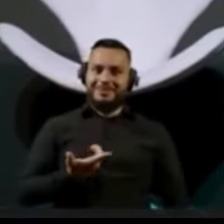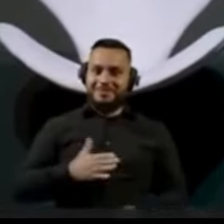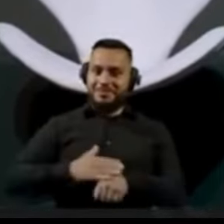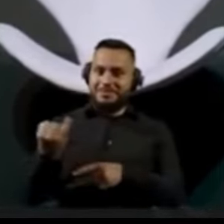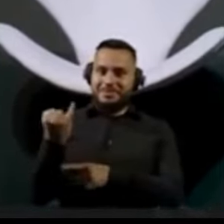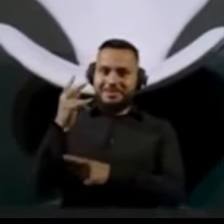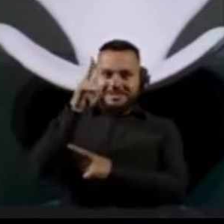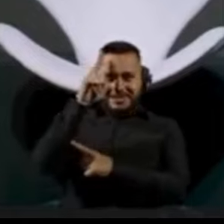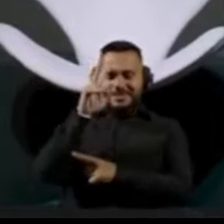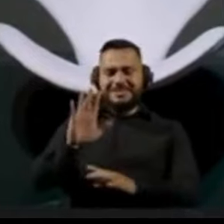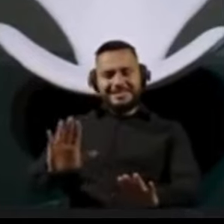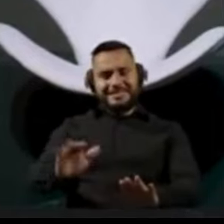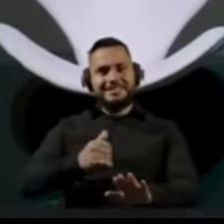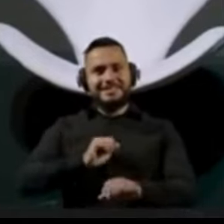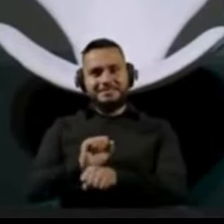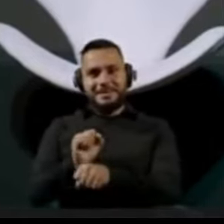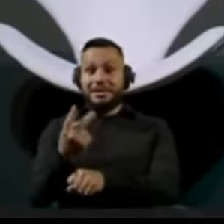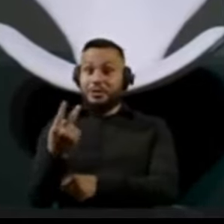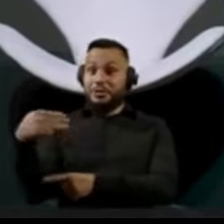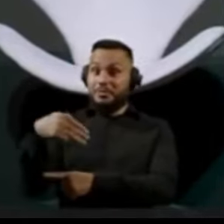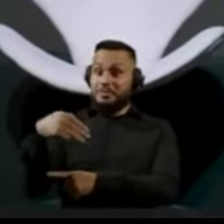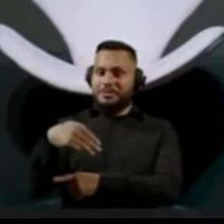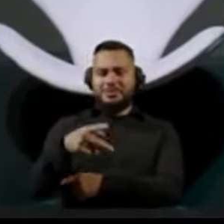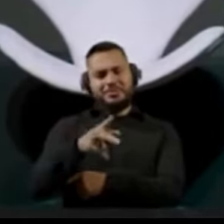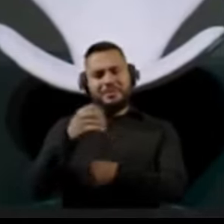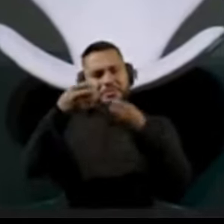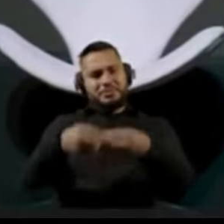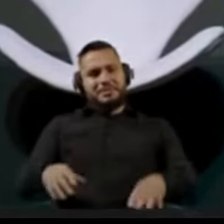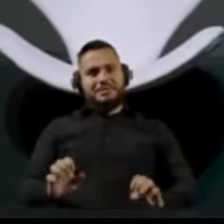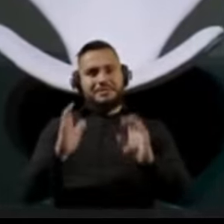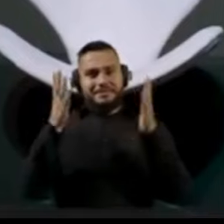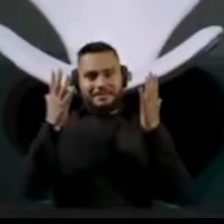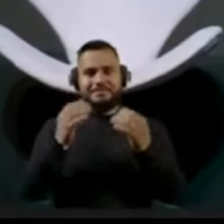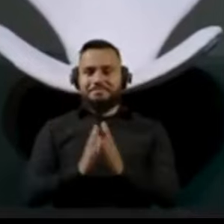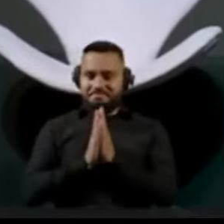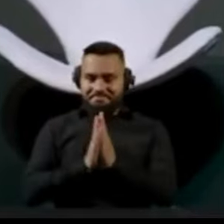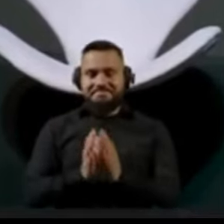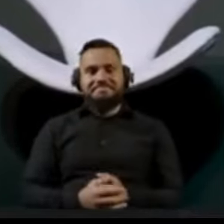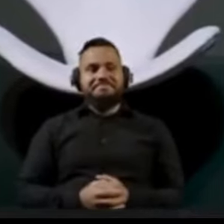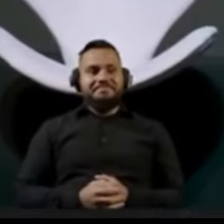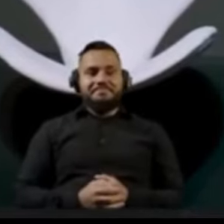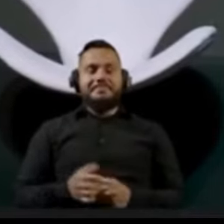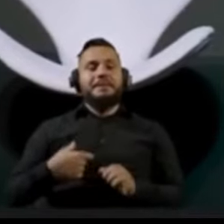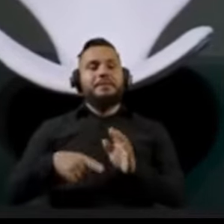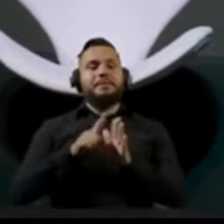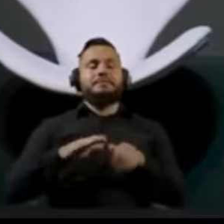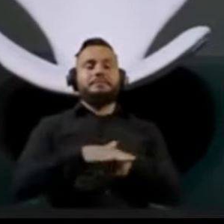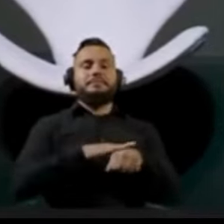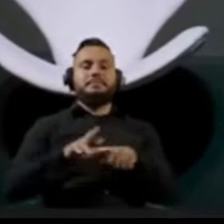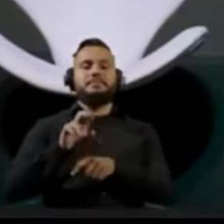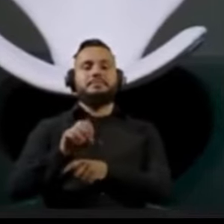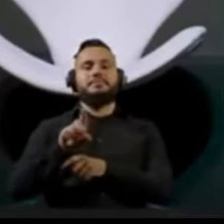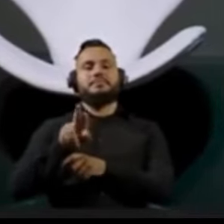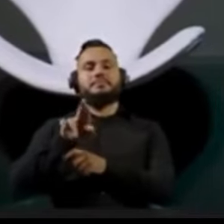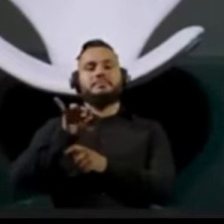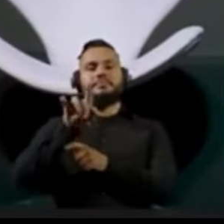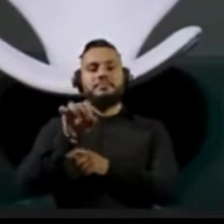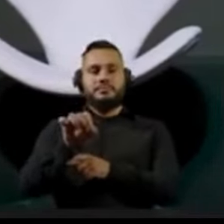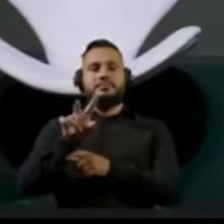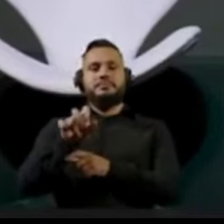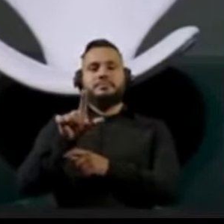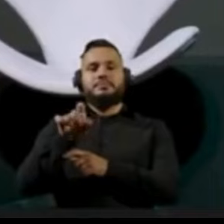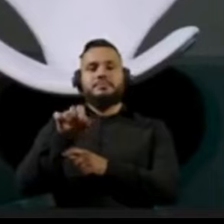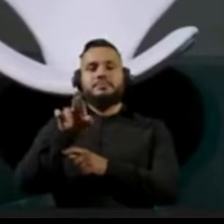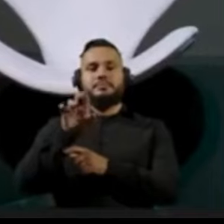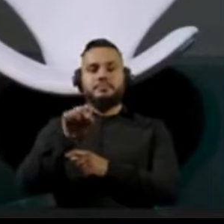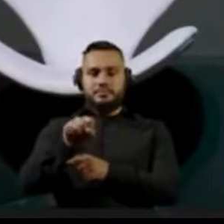não faça isso, 2 minutos a mais não vai prejudicar o evento. Eu estava falando com o Rodrigo Valadares, e a gente estava